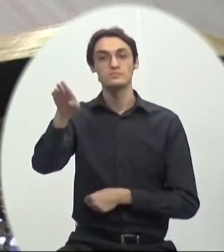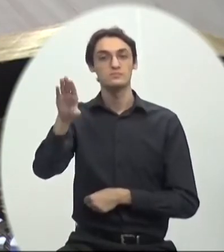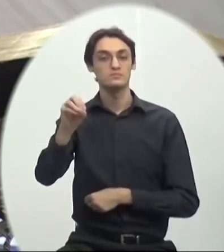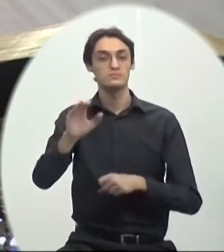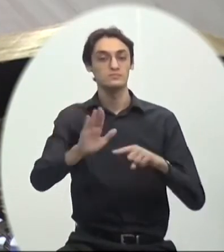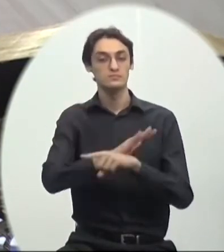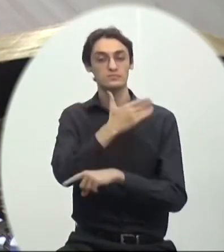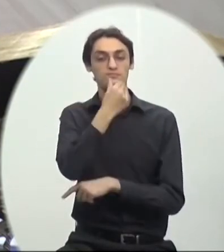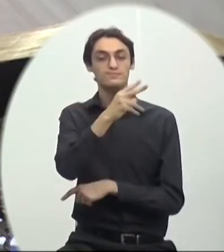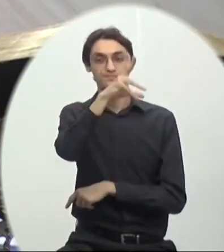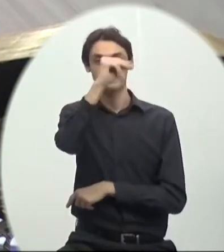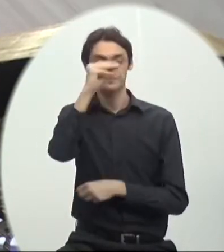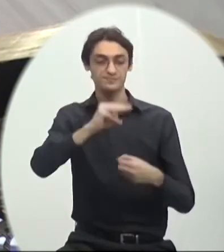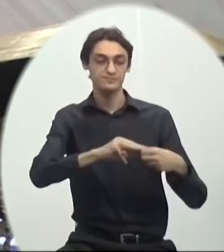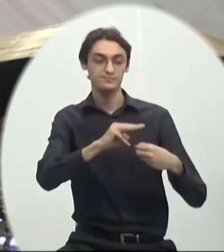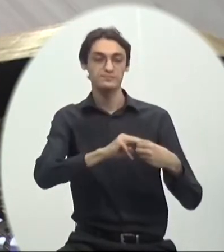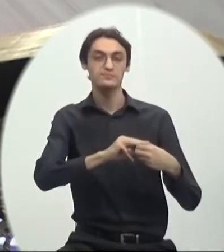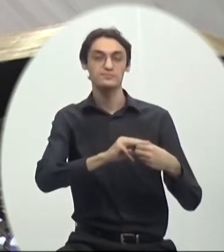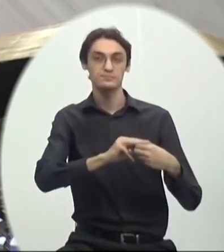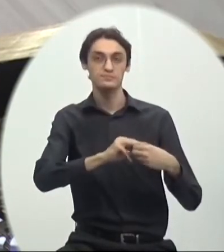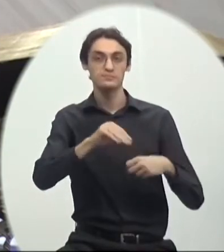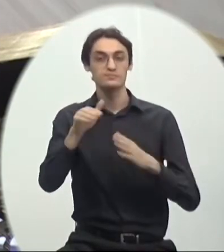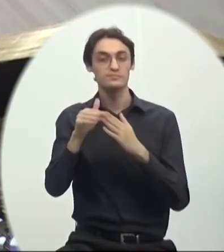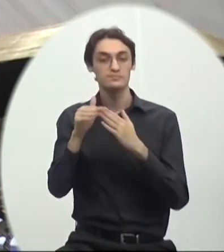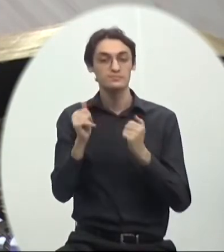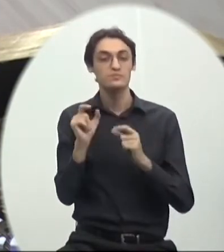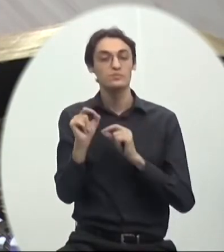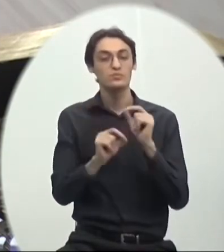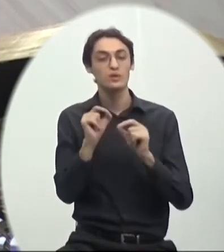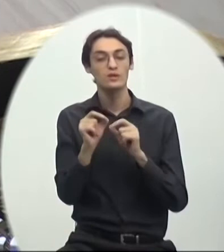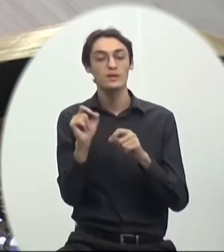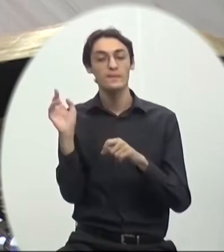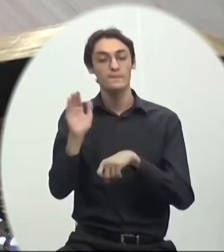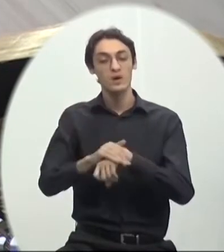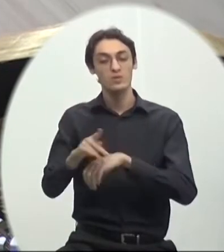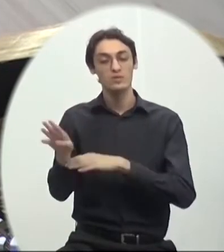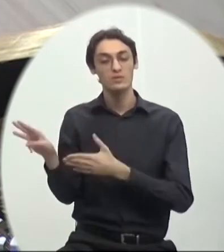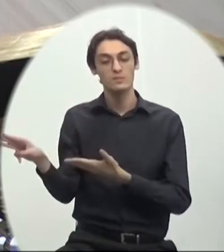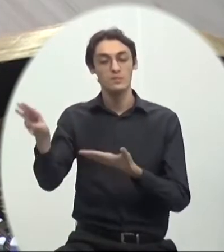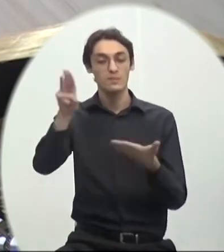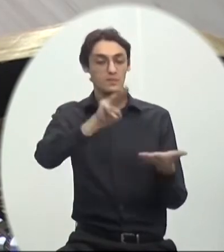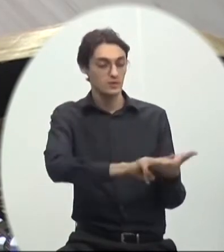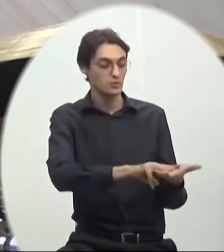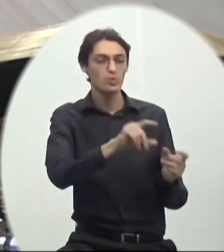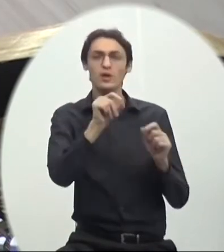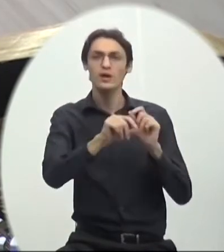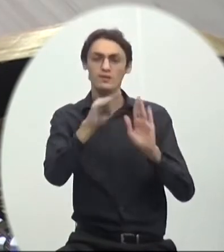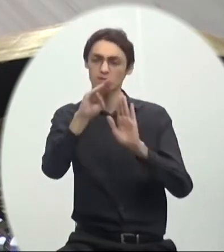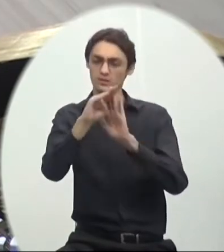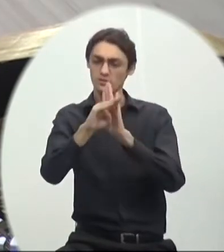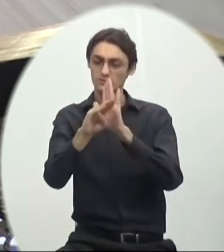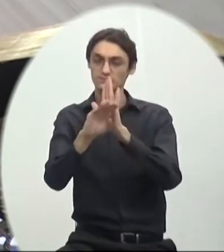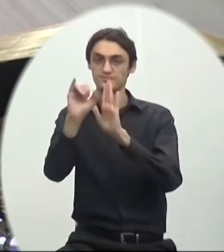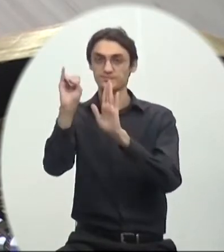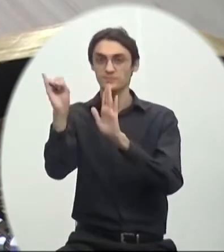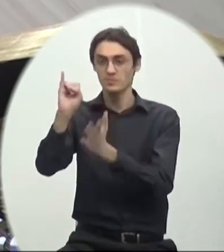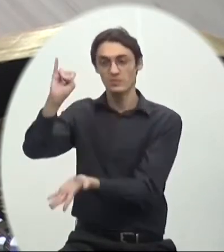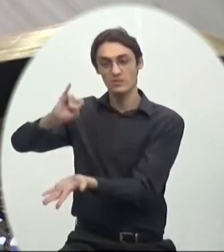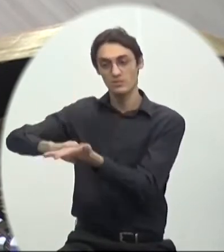de expediente ao prefeito municipal para que encaminhe a esta casa a relação de impostos